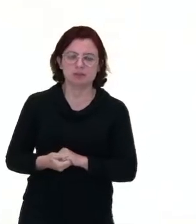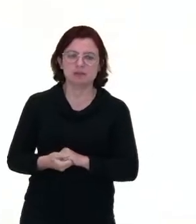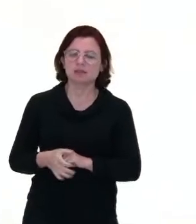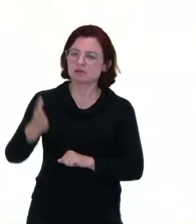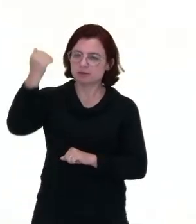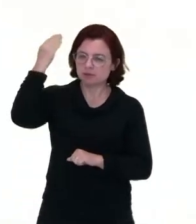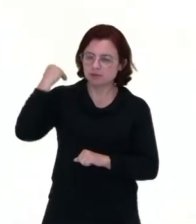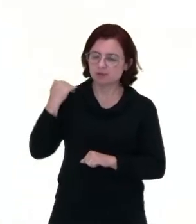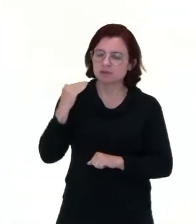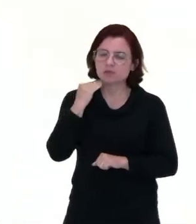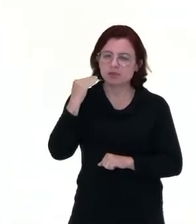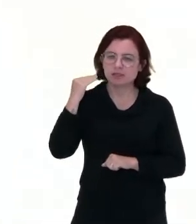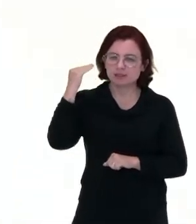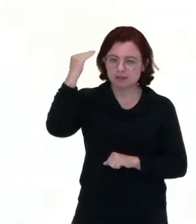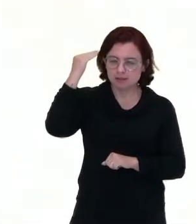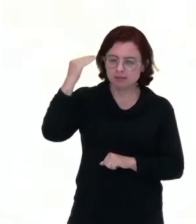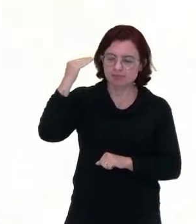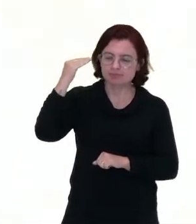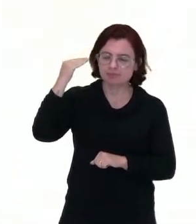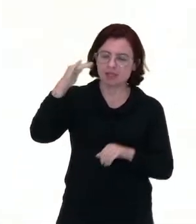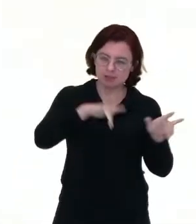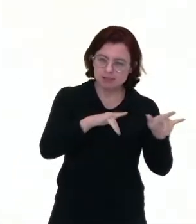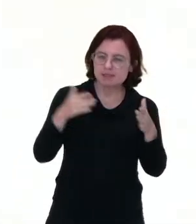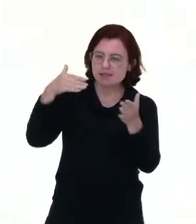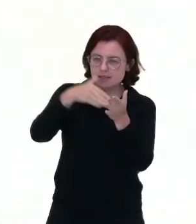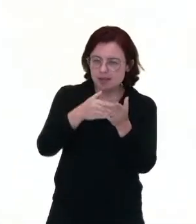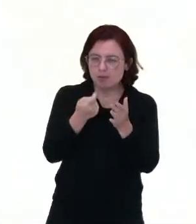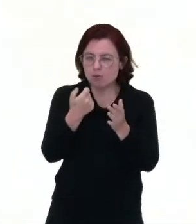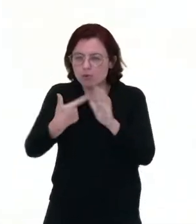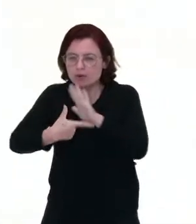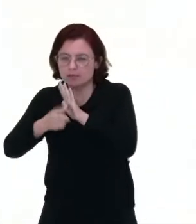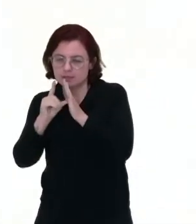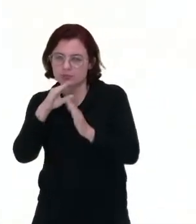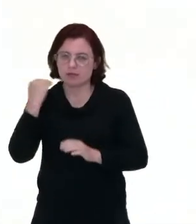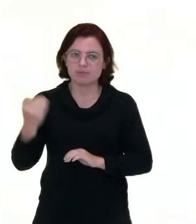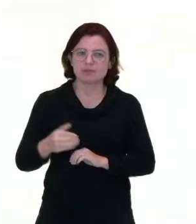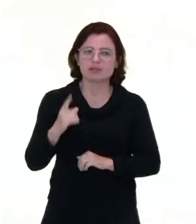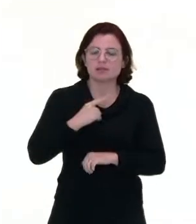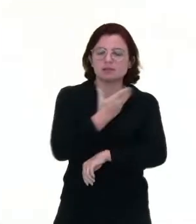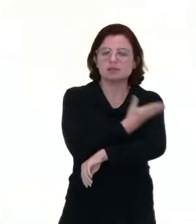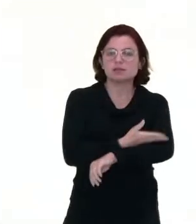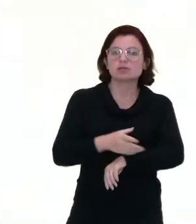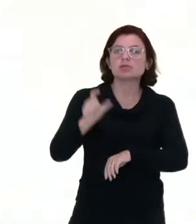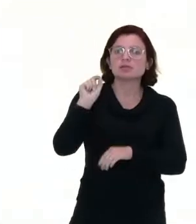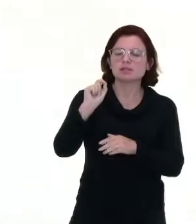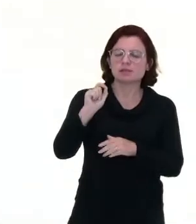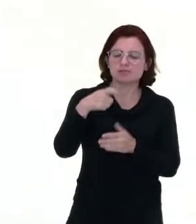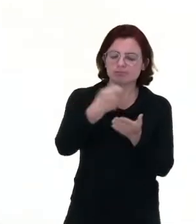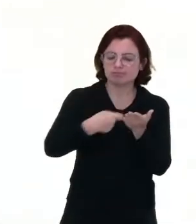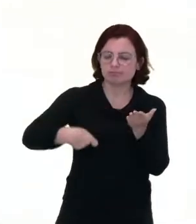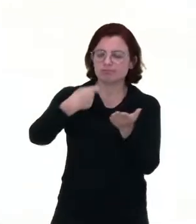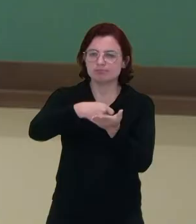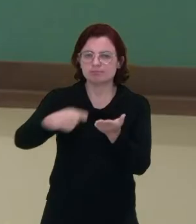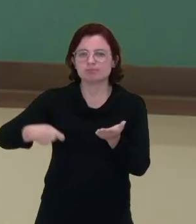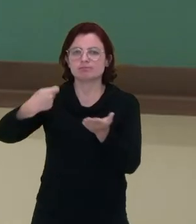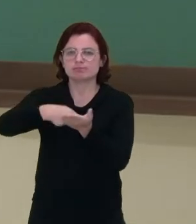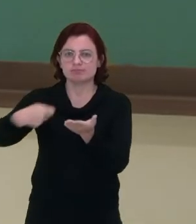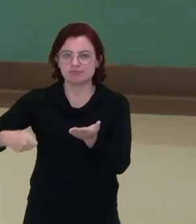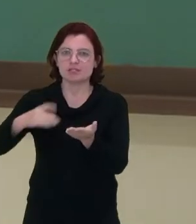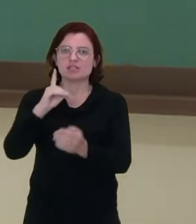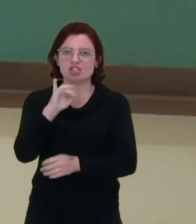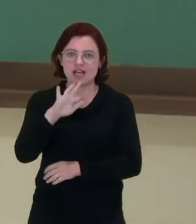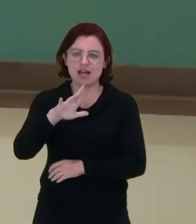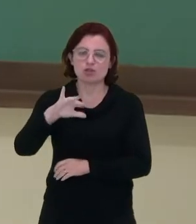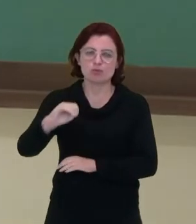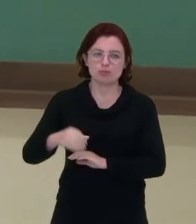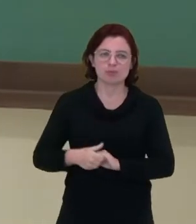adolescência até poucos dias antes da sua morte, ela manteve o costume de fazer um registro, um